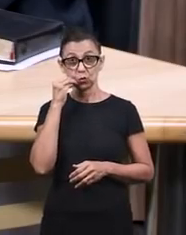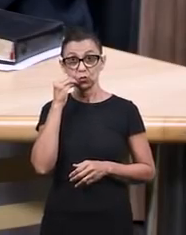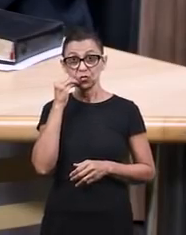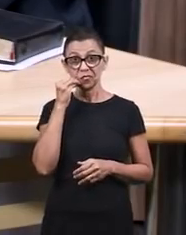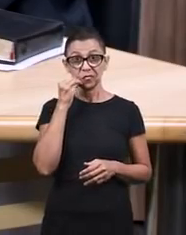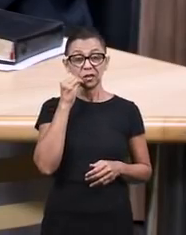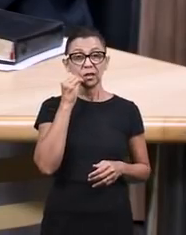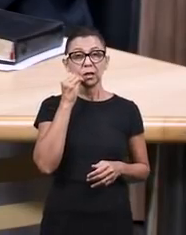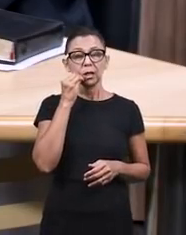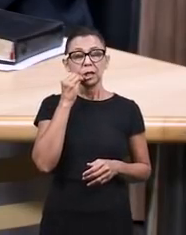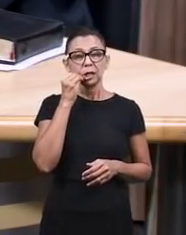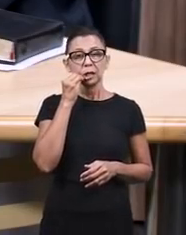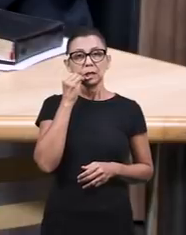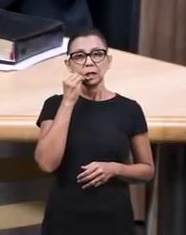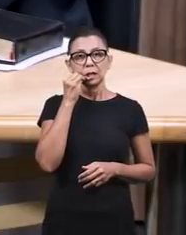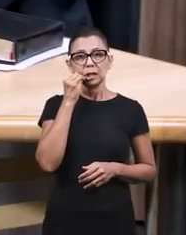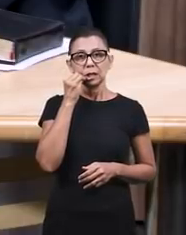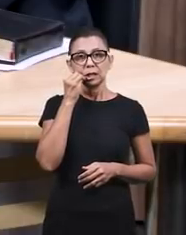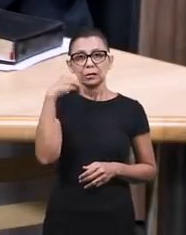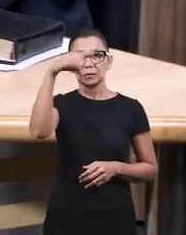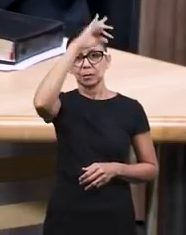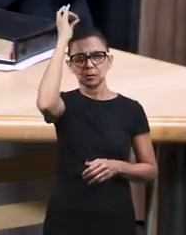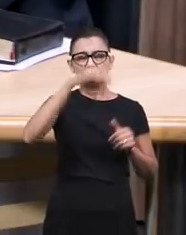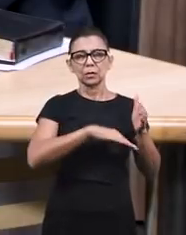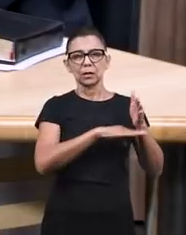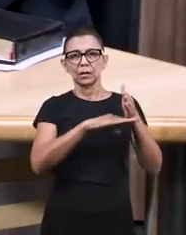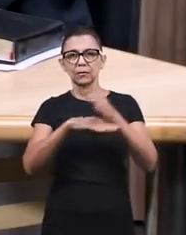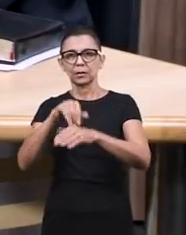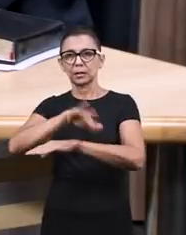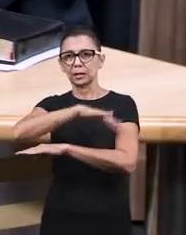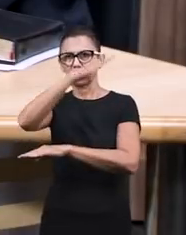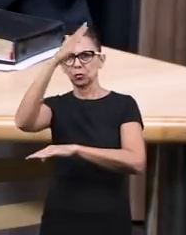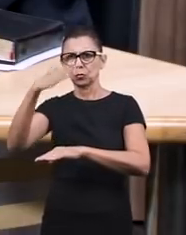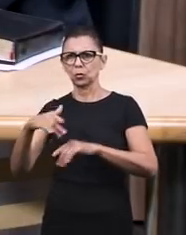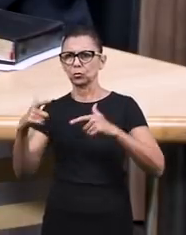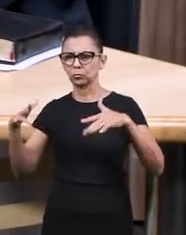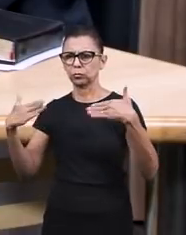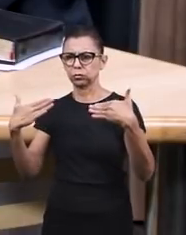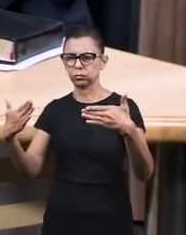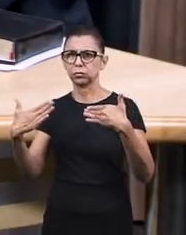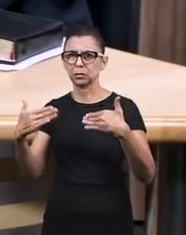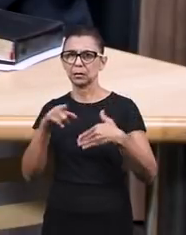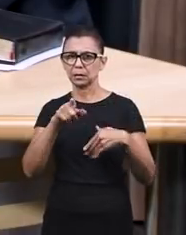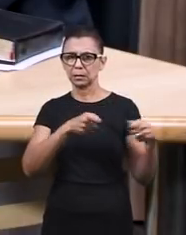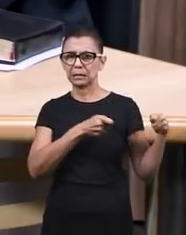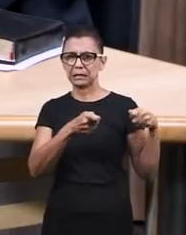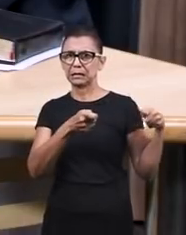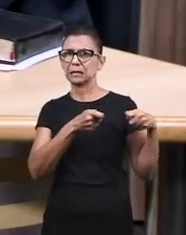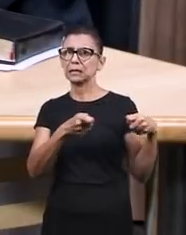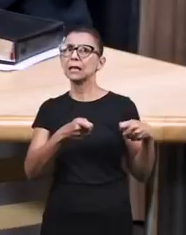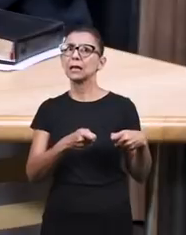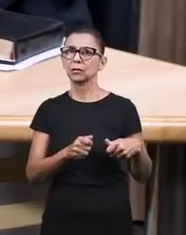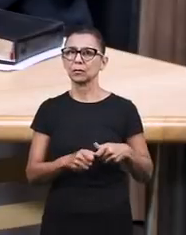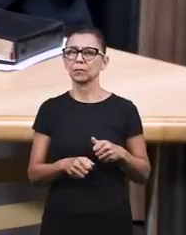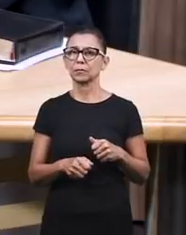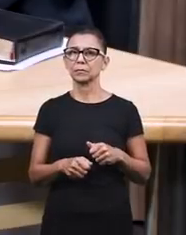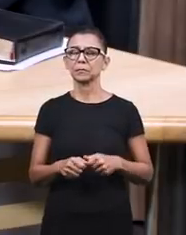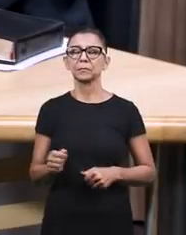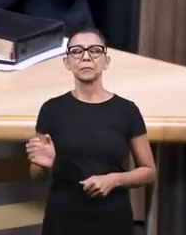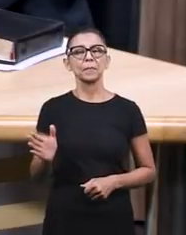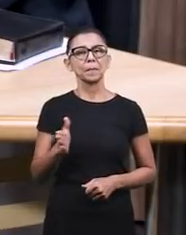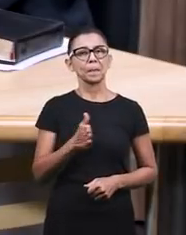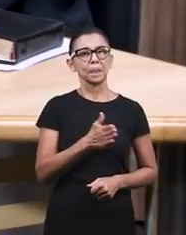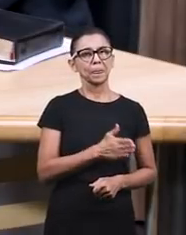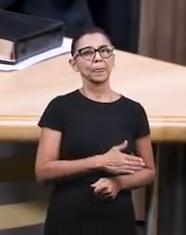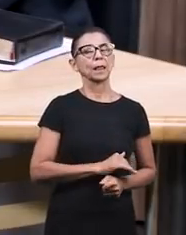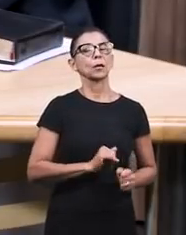Senhor Jesus como o maior exemplo para a vida do servo, né? Sim. Ele como homem... É o